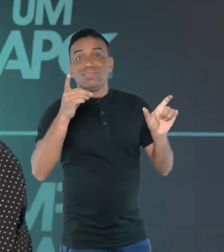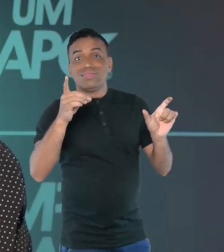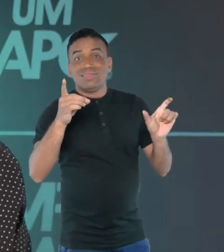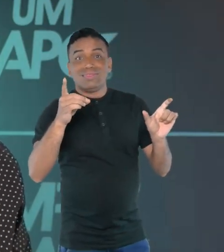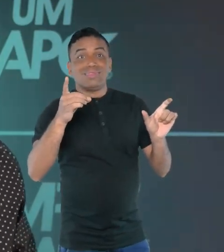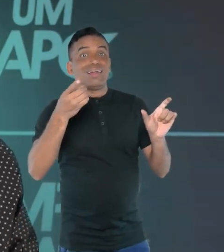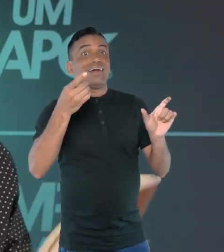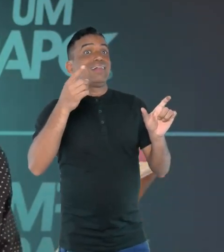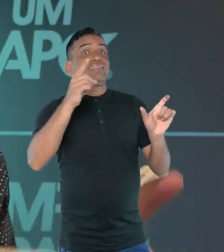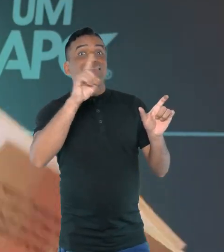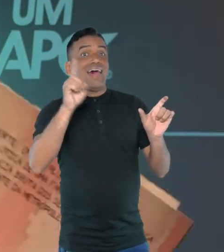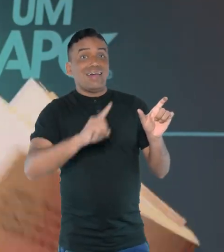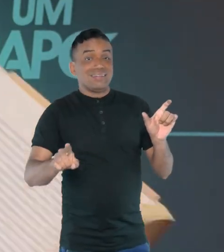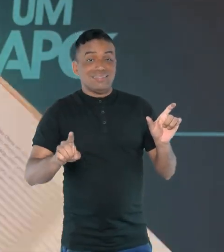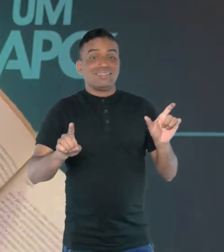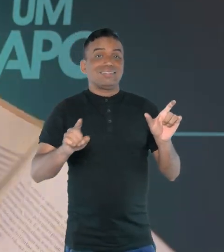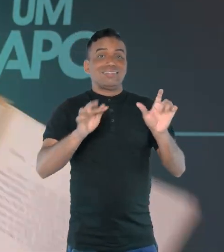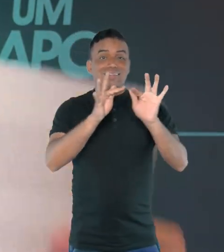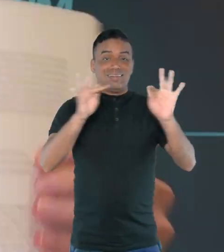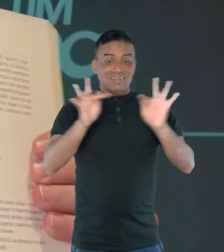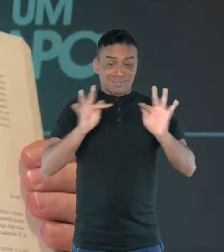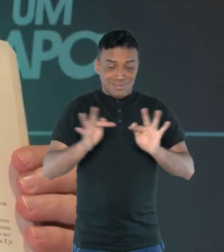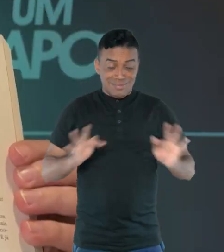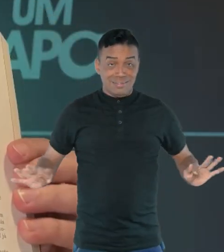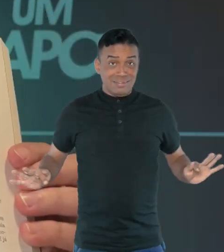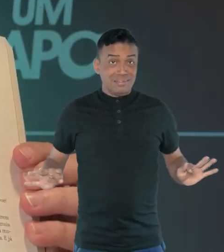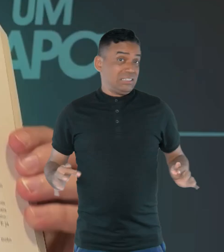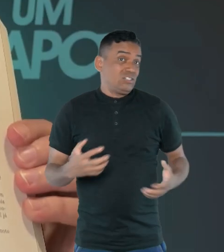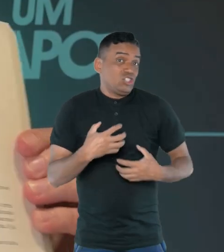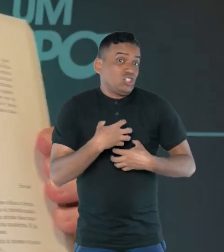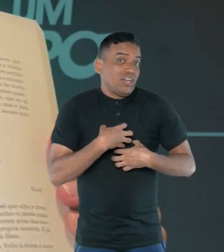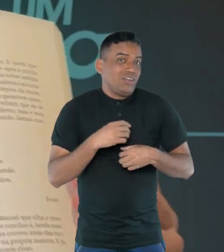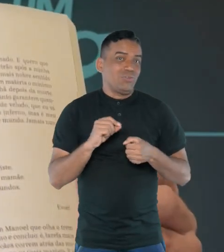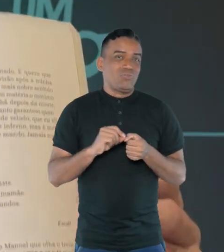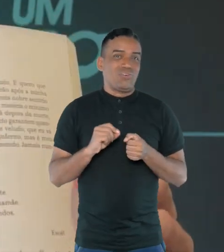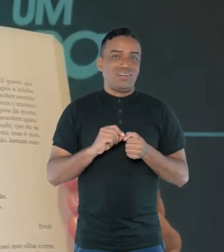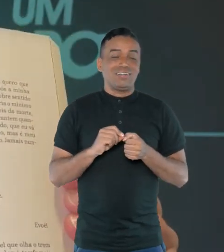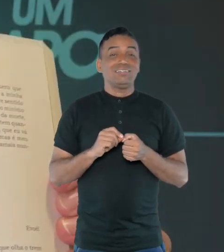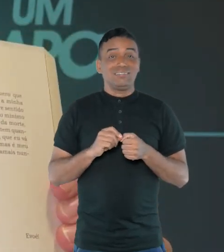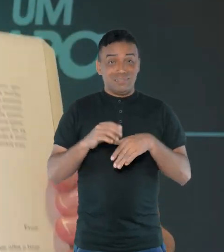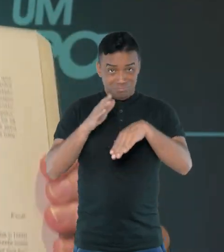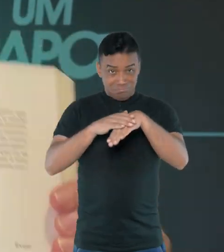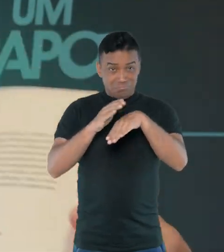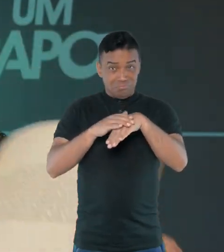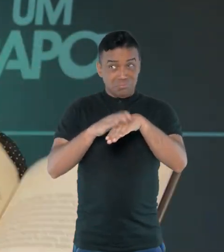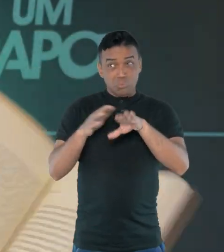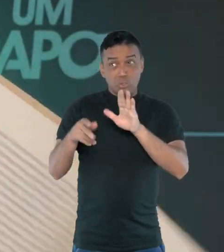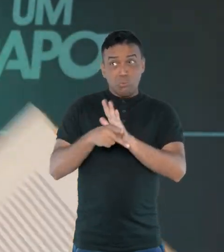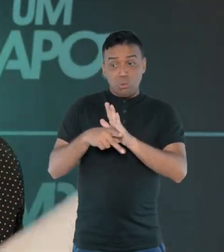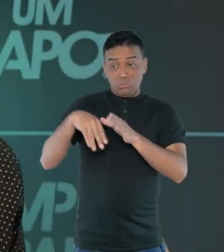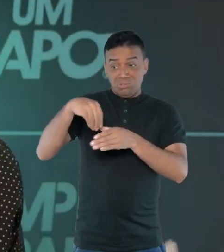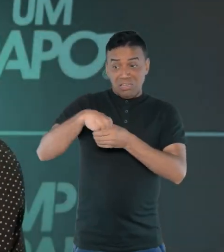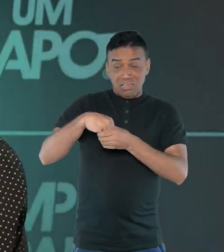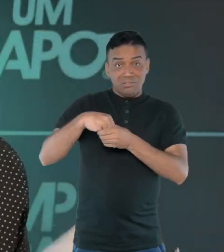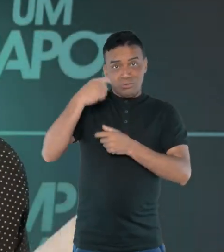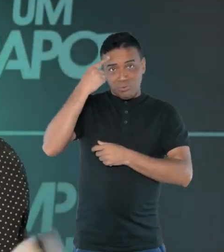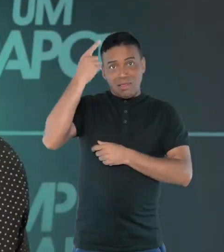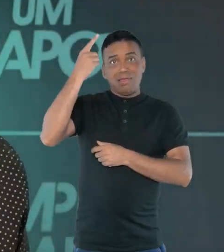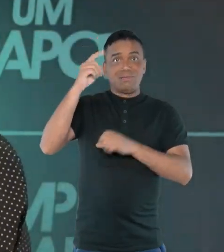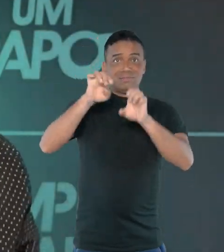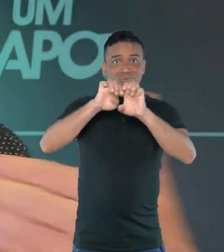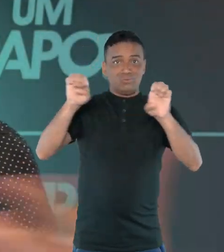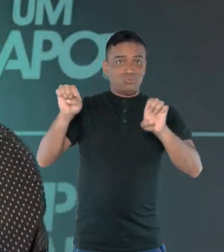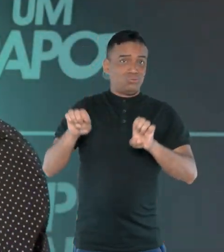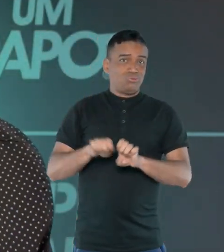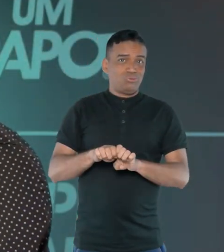para cada palavra e faz isso, enfim. Isso também estava no seu desenho? Como é que foi